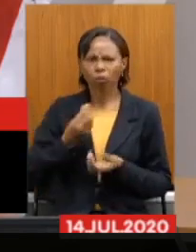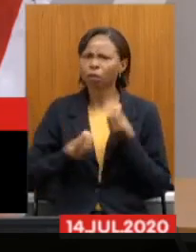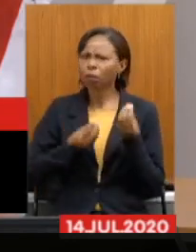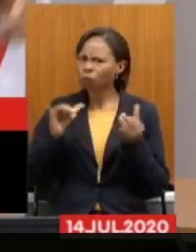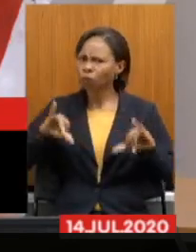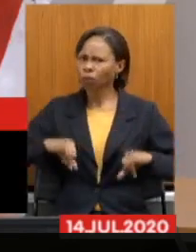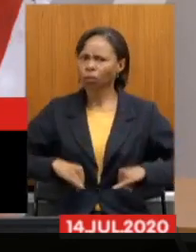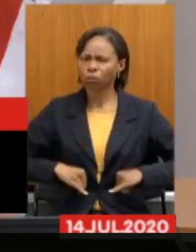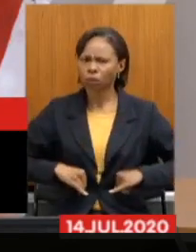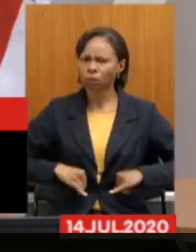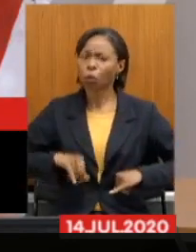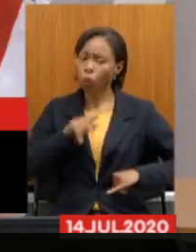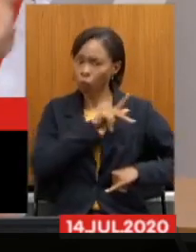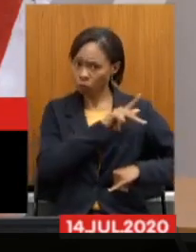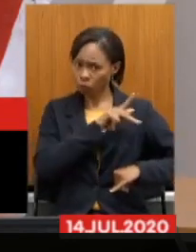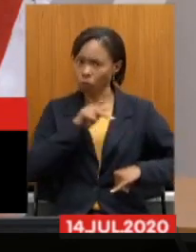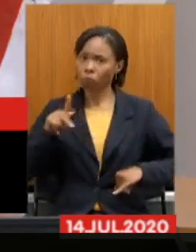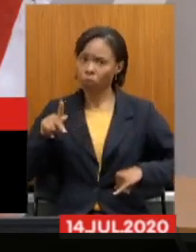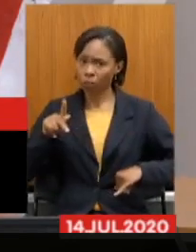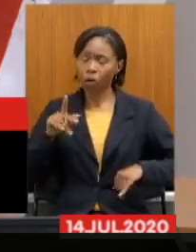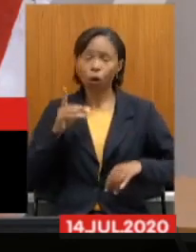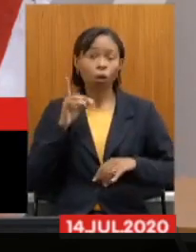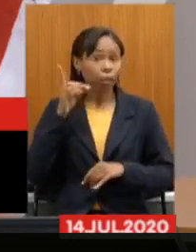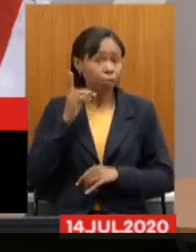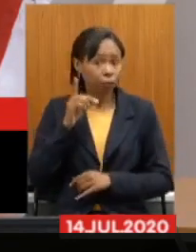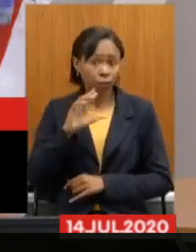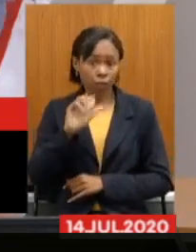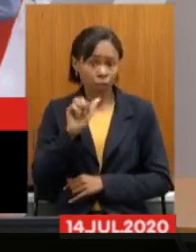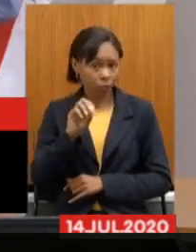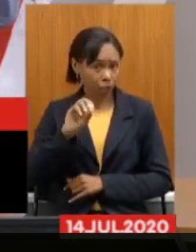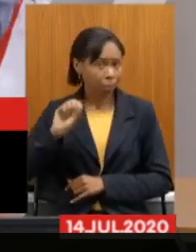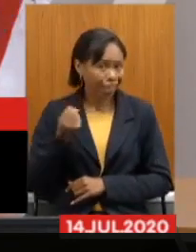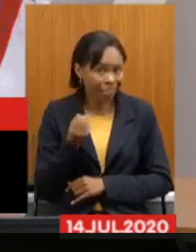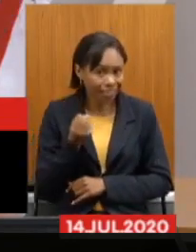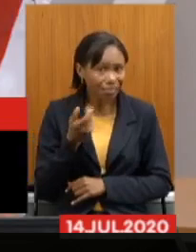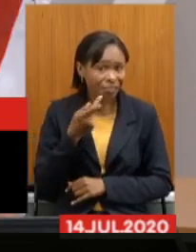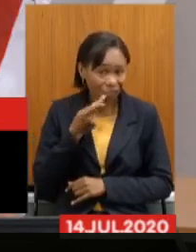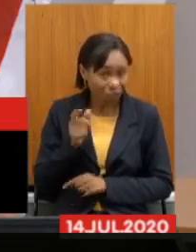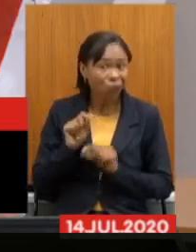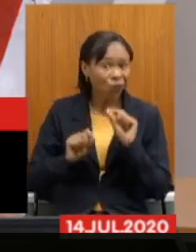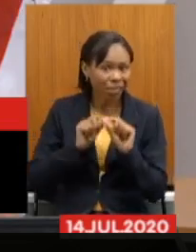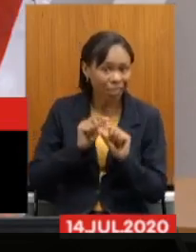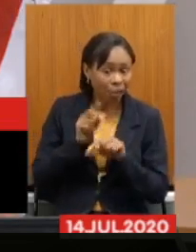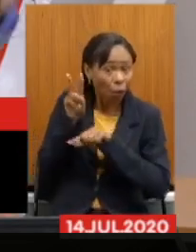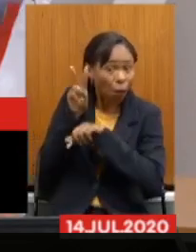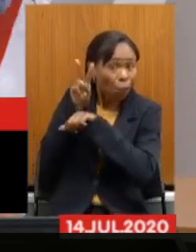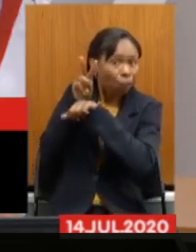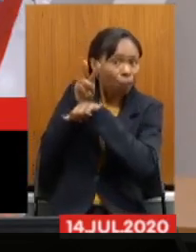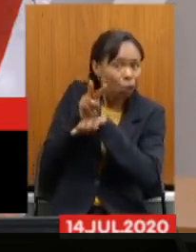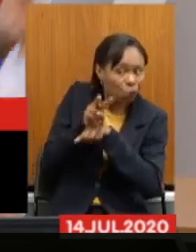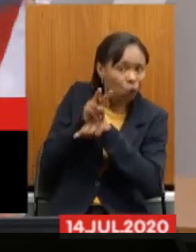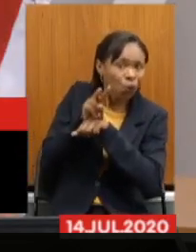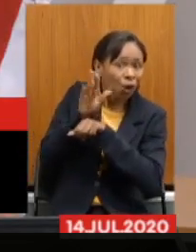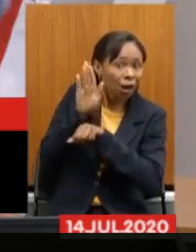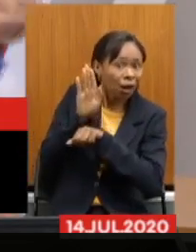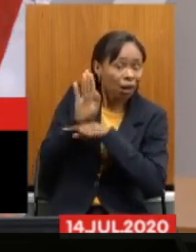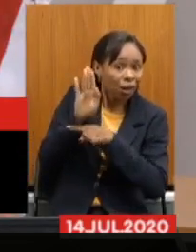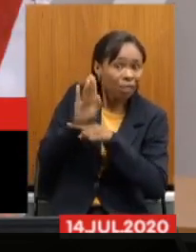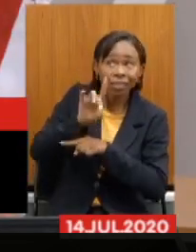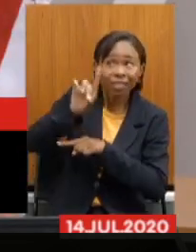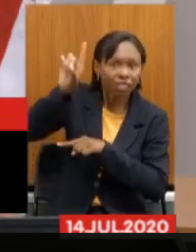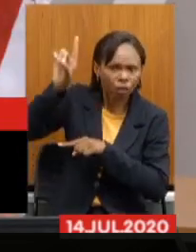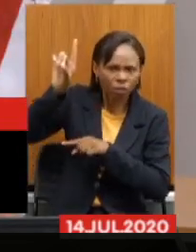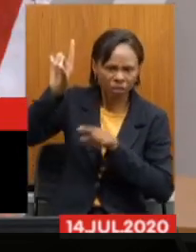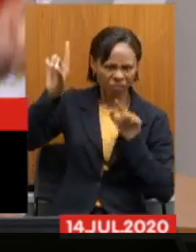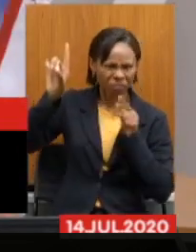lido pelo senhor presidente, o deputado Carlos, sobre a proteção de Deus e do povo mineiro. Se vocês assim fizerem, não use o nome de Deus